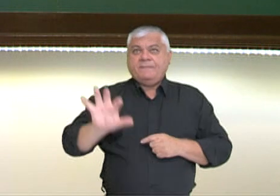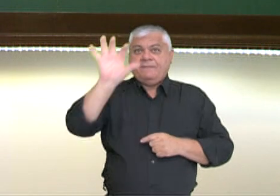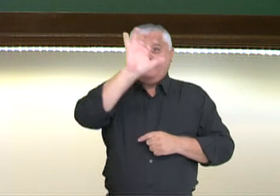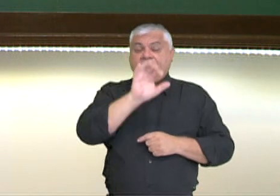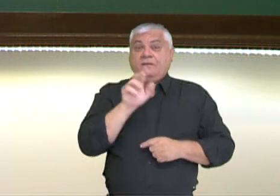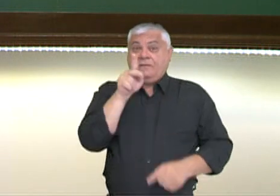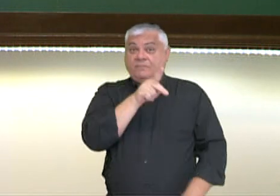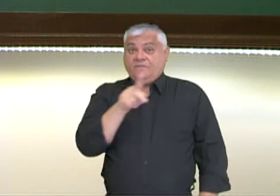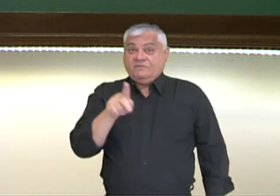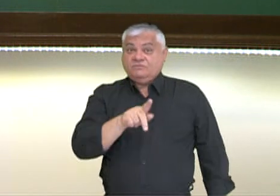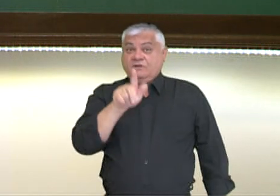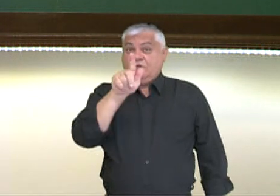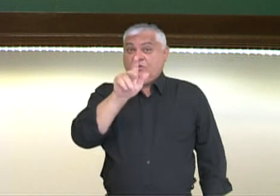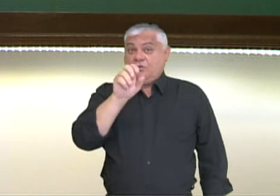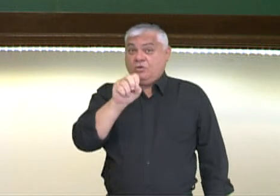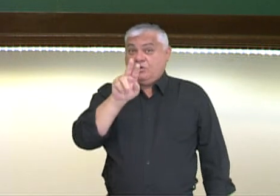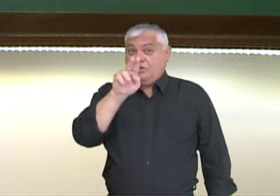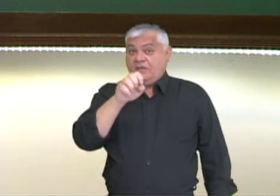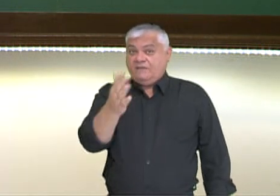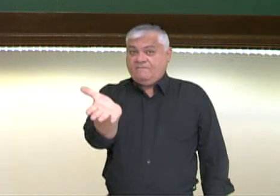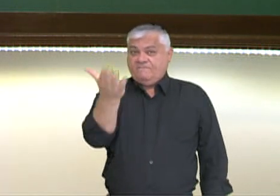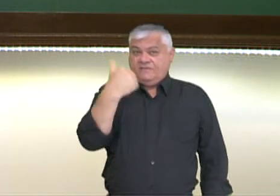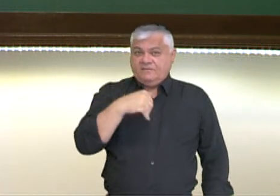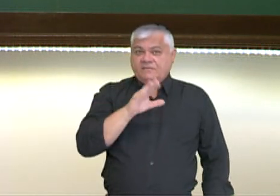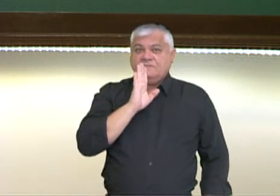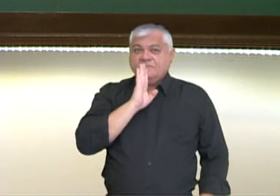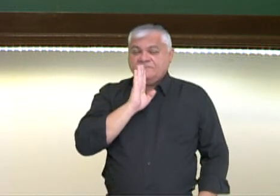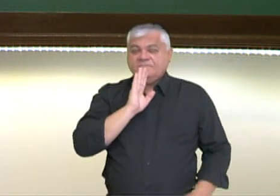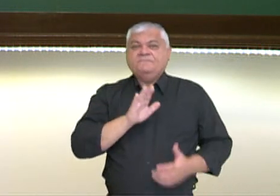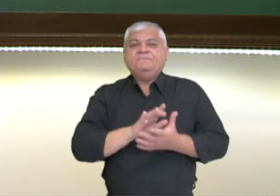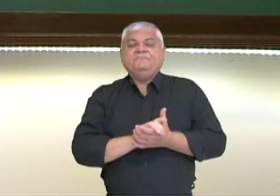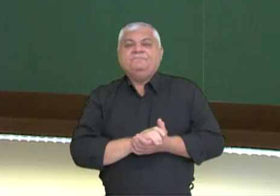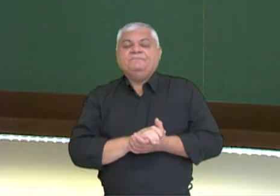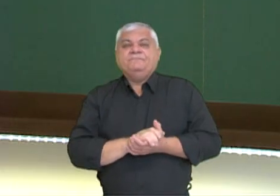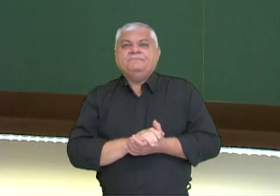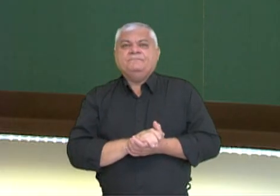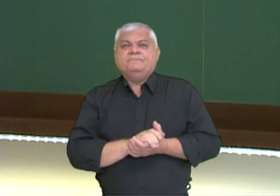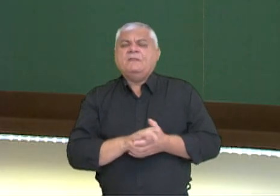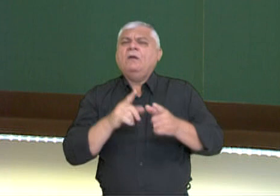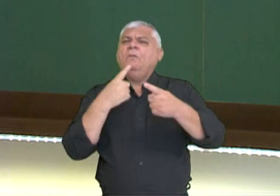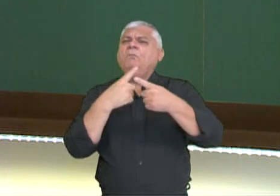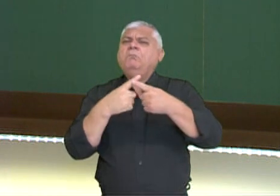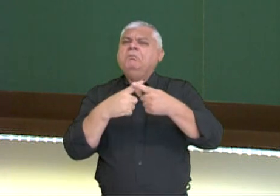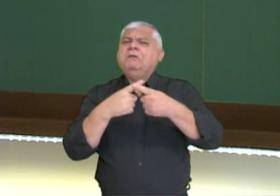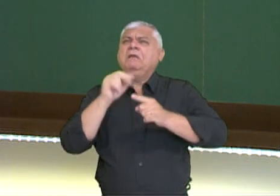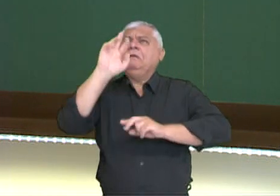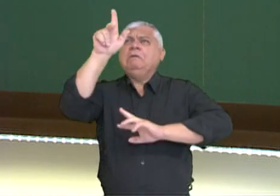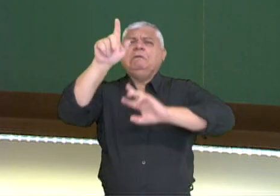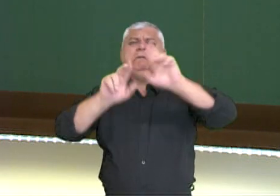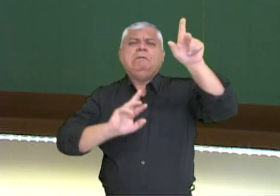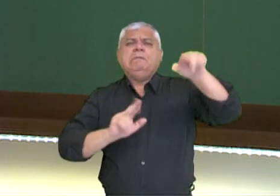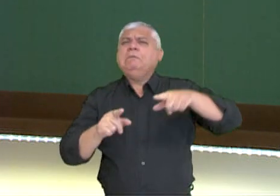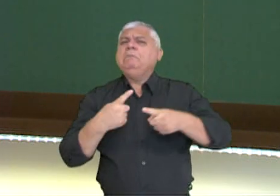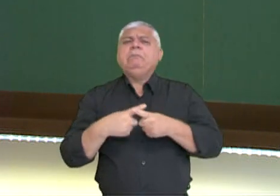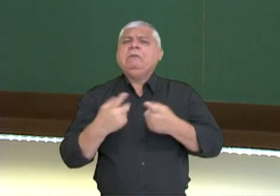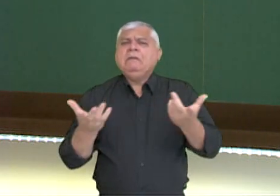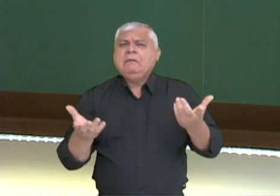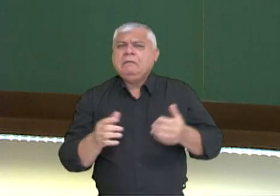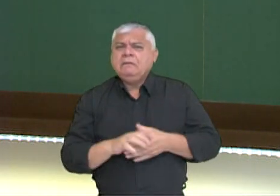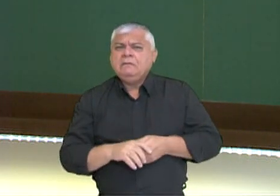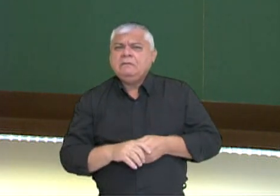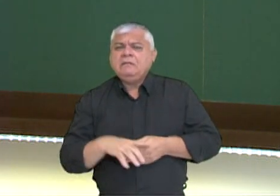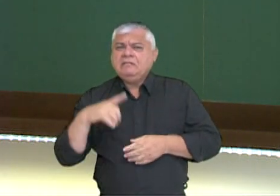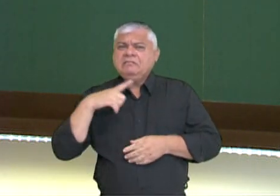professora Gorete Wozniak e venham comigo para esse conhecimento. Então, por que existem diferentes tipos de climas no Brasil? Por que